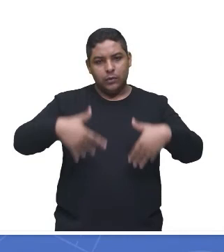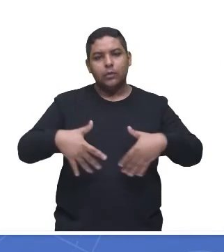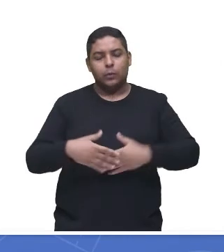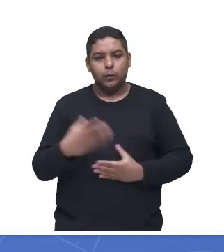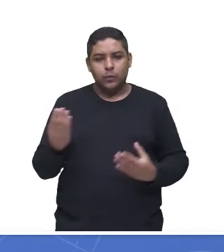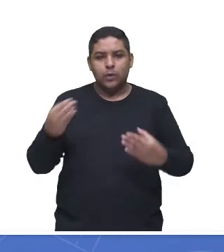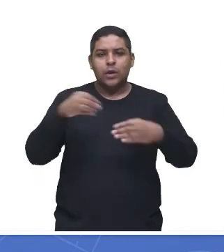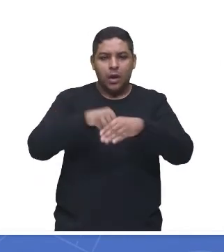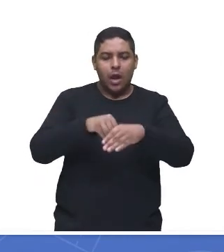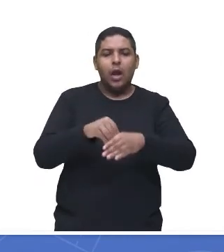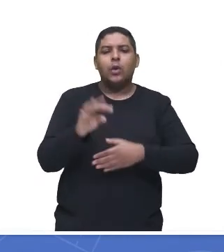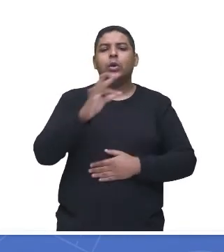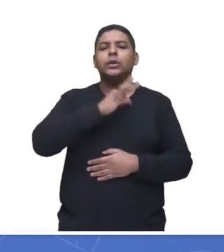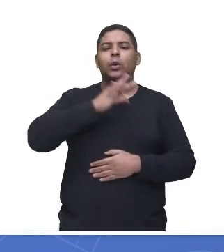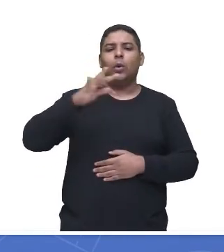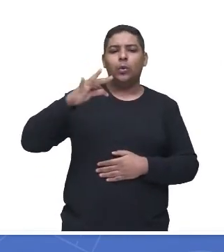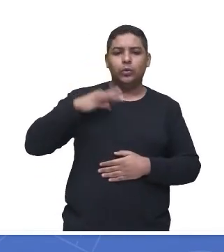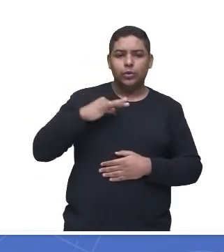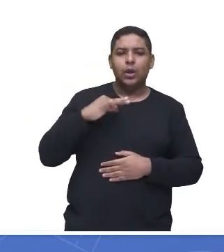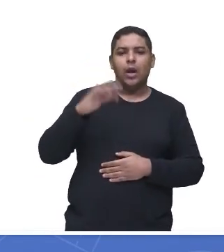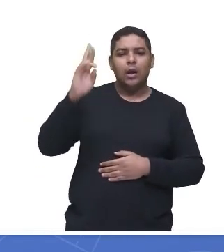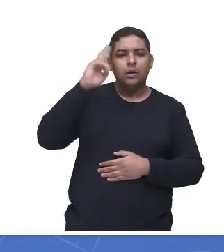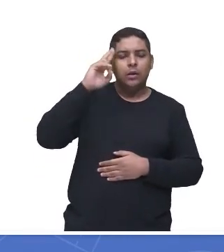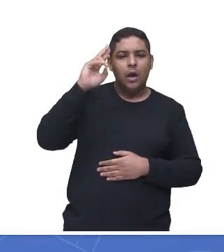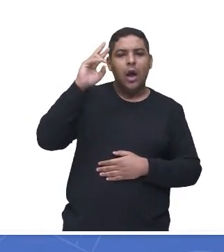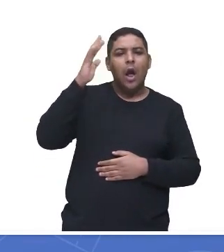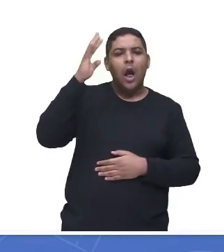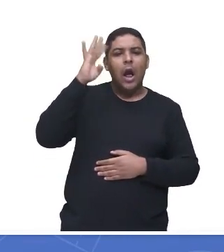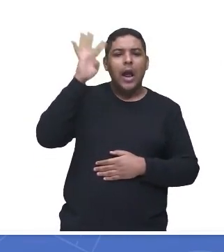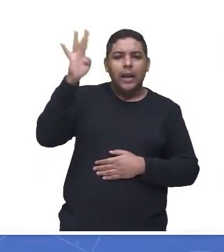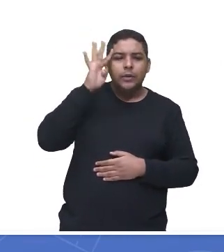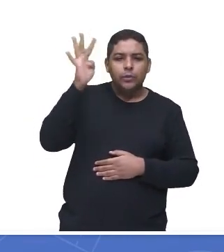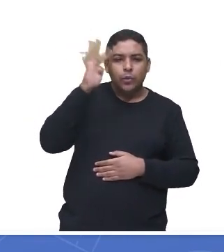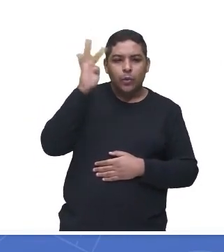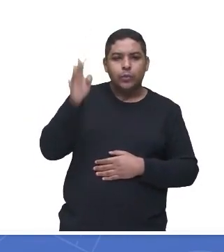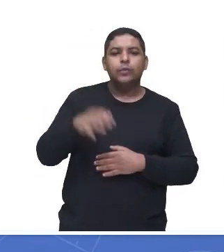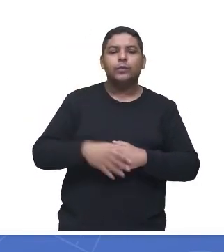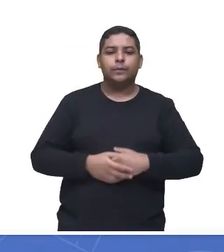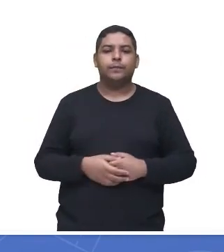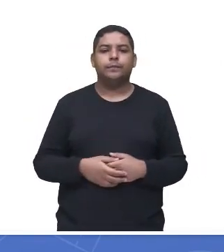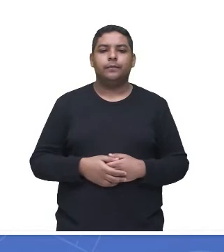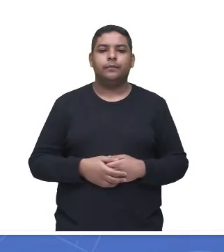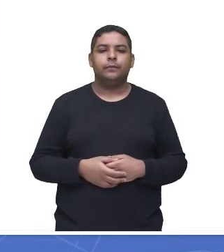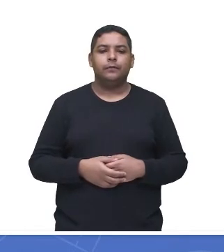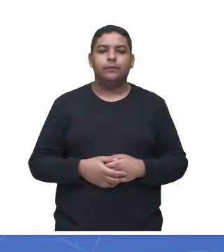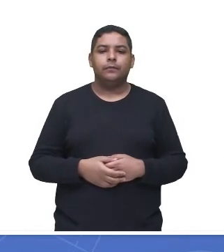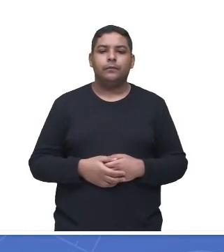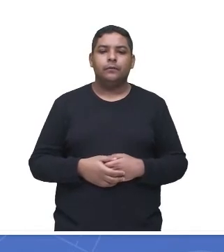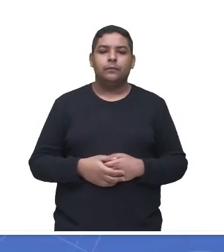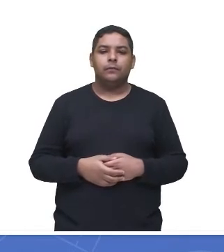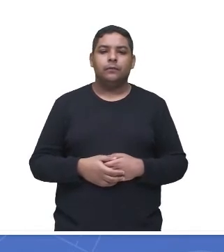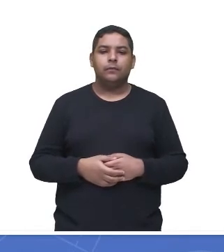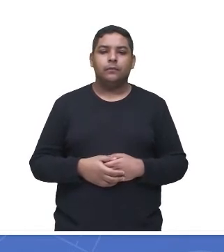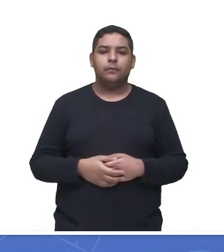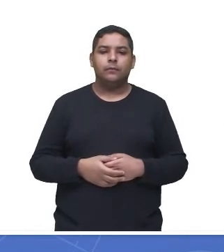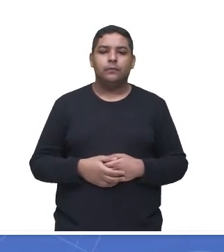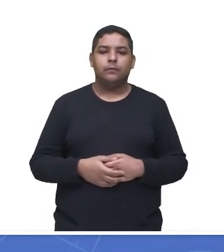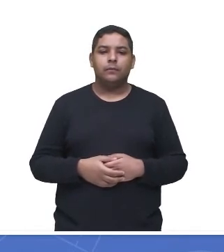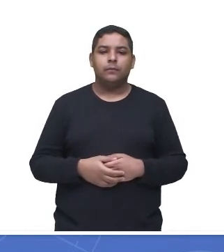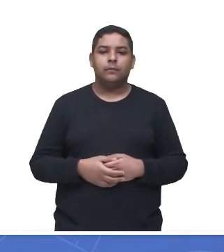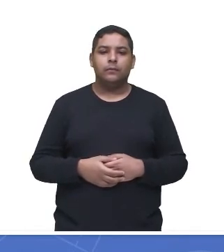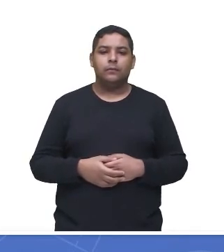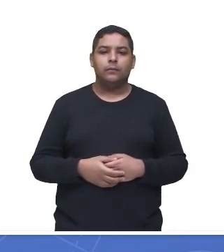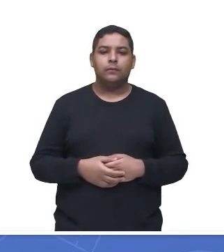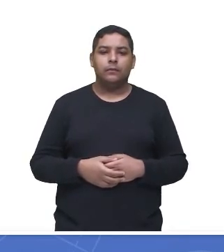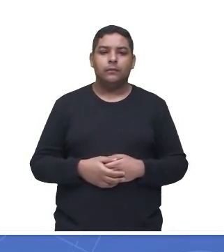do conhecimento teológico religioso do cristianismo. Tem outra resposta aí?